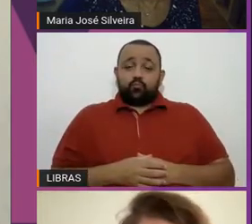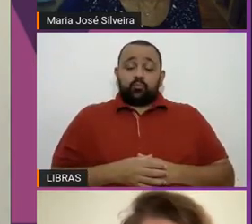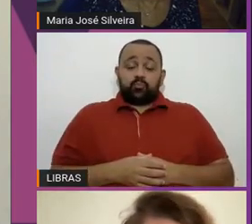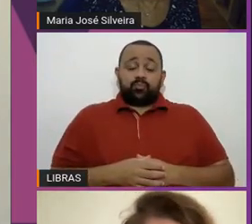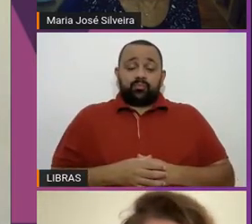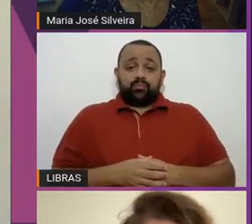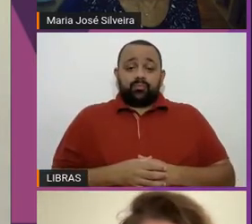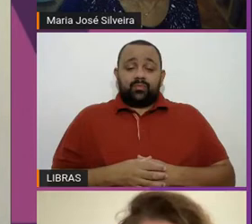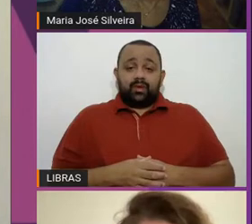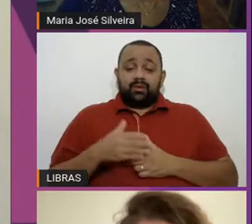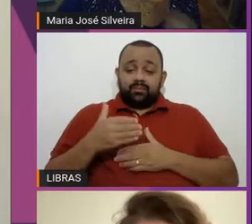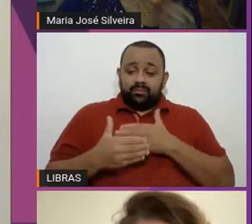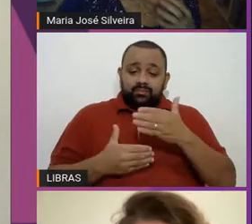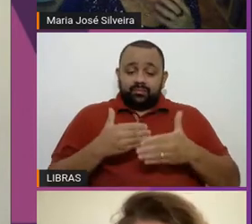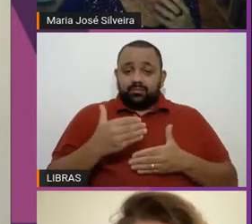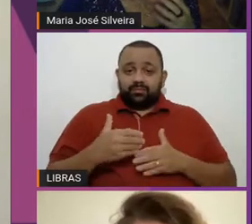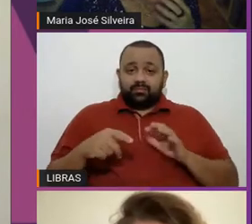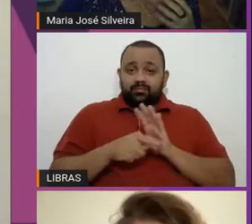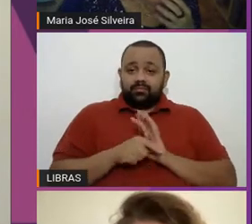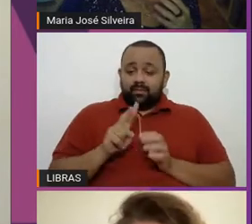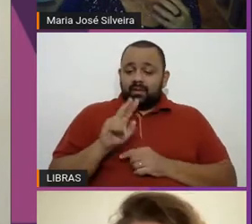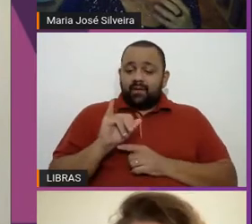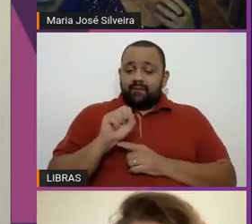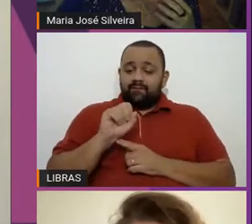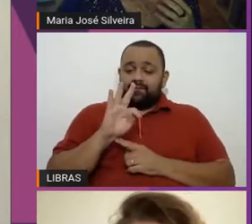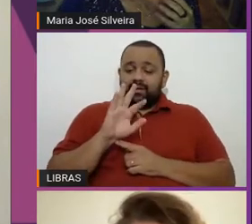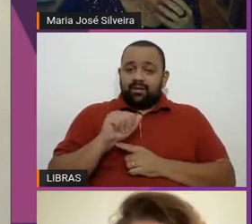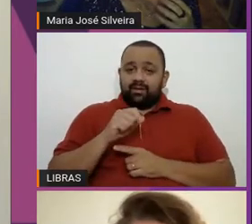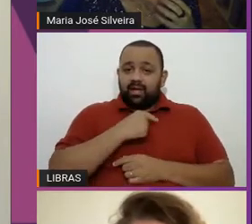da da vista chinesa